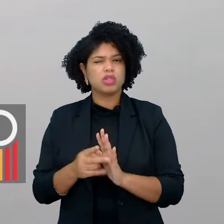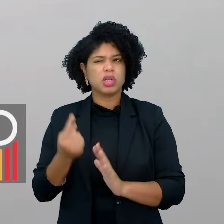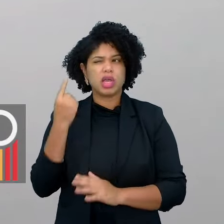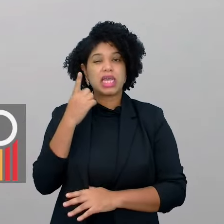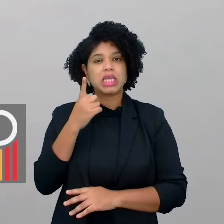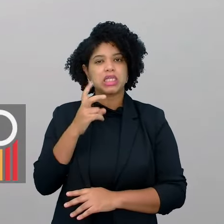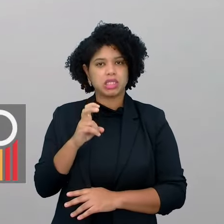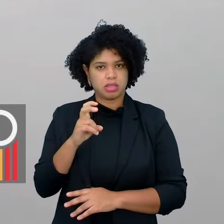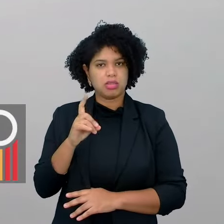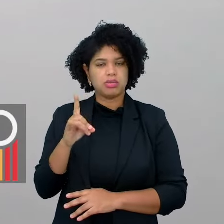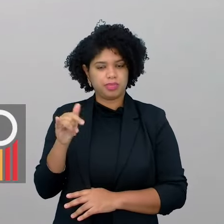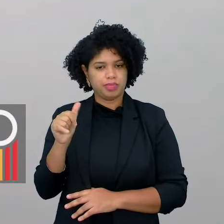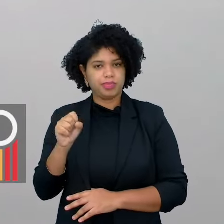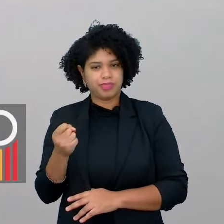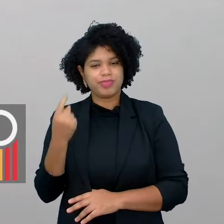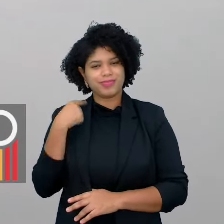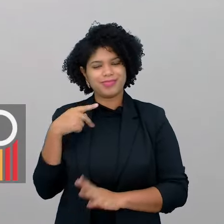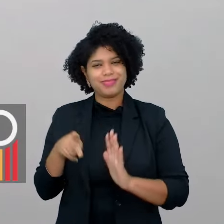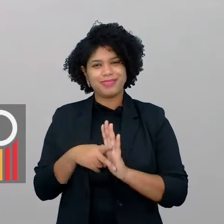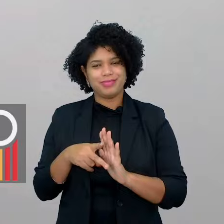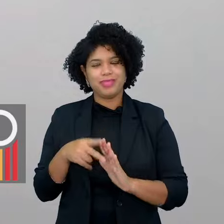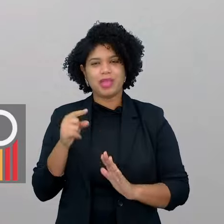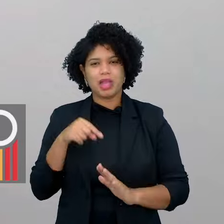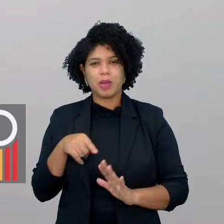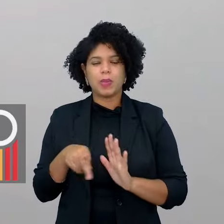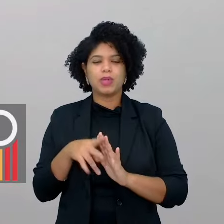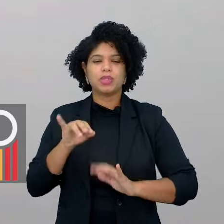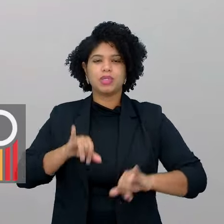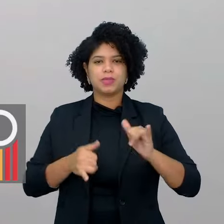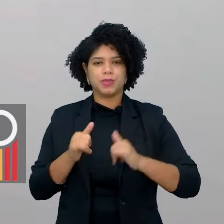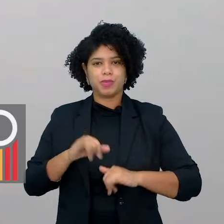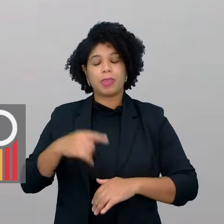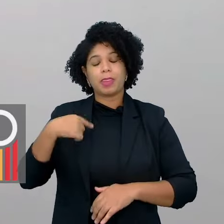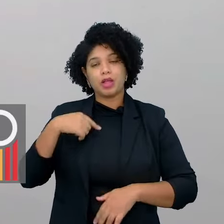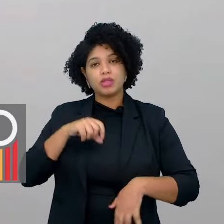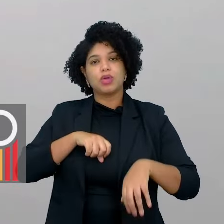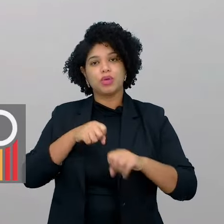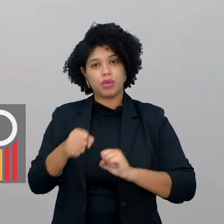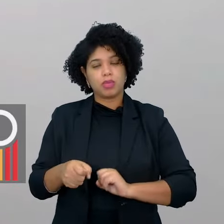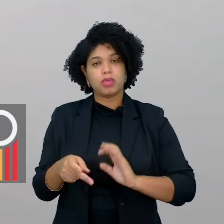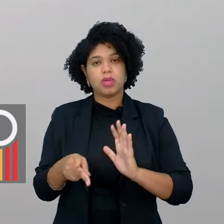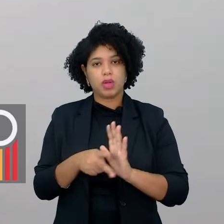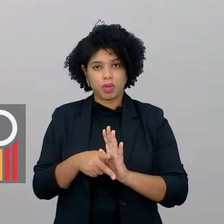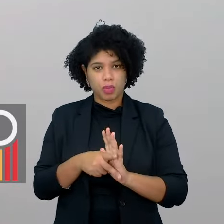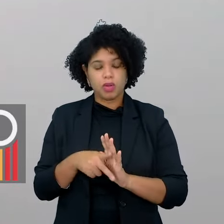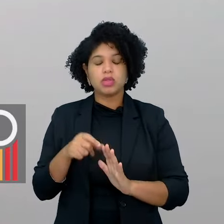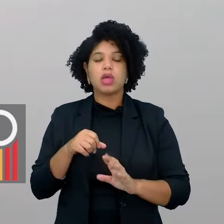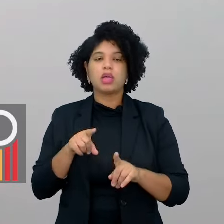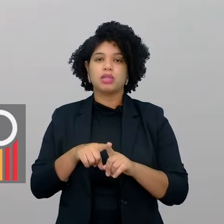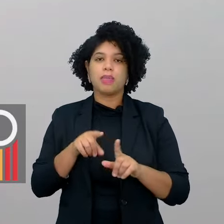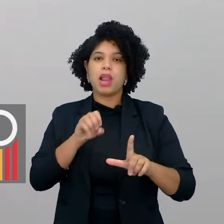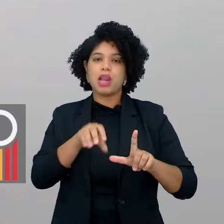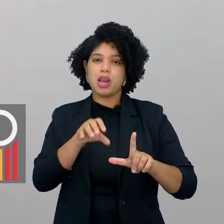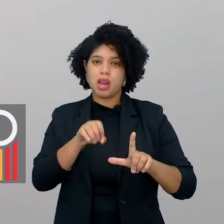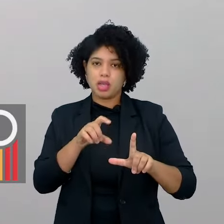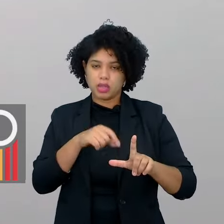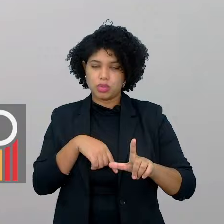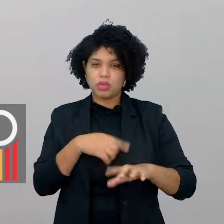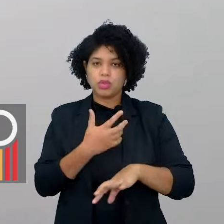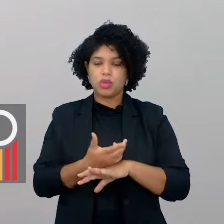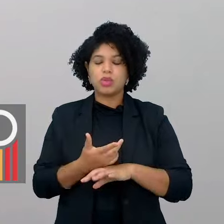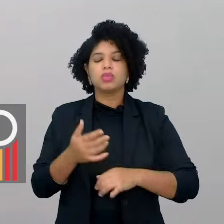atrás, aqui no canal de Química. Sou formada em licenciatura em Química e também fiz